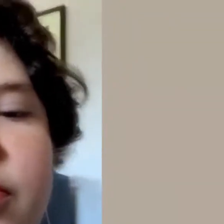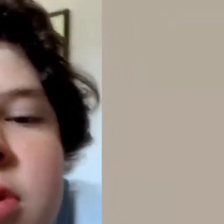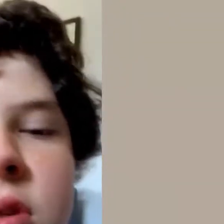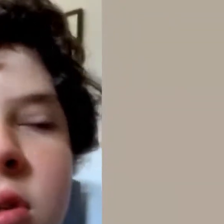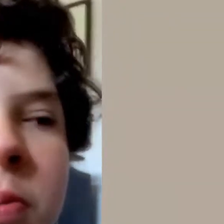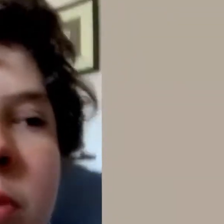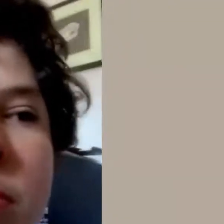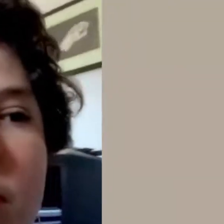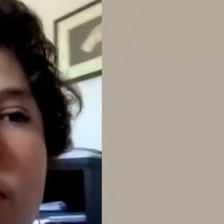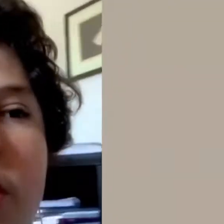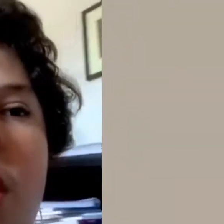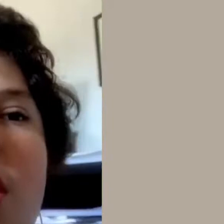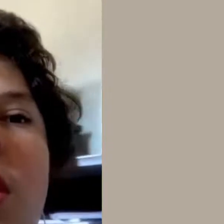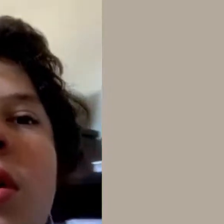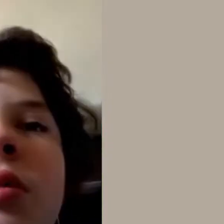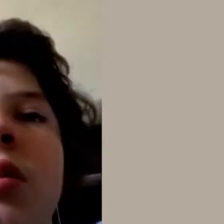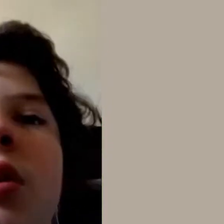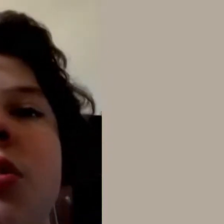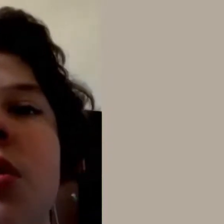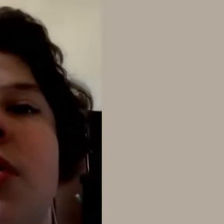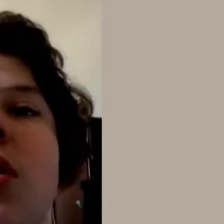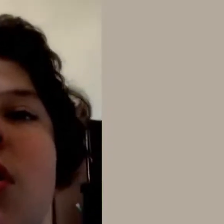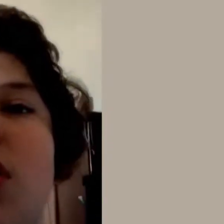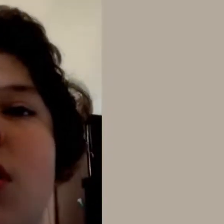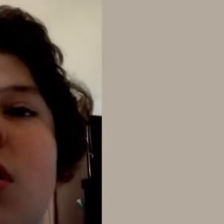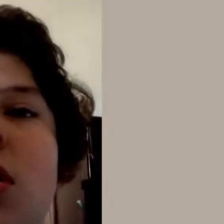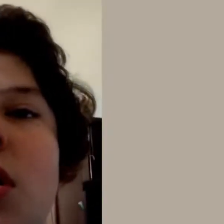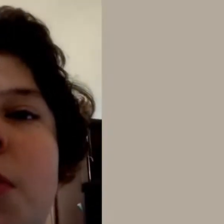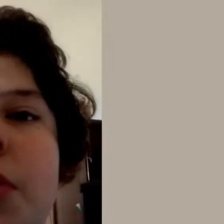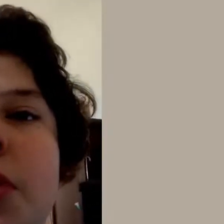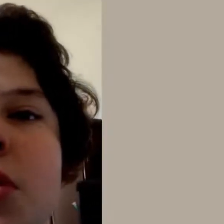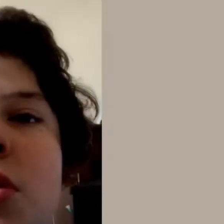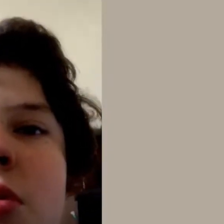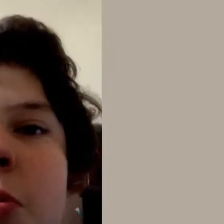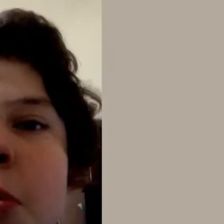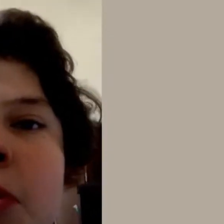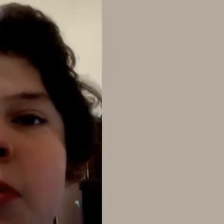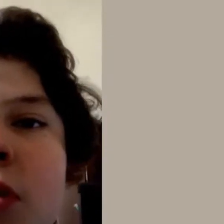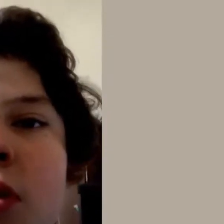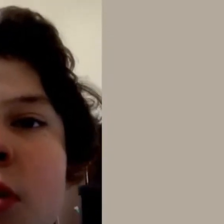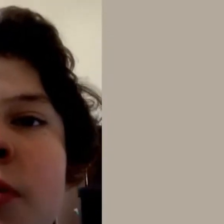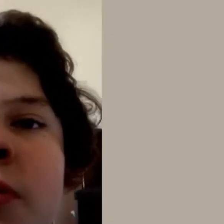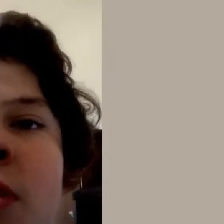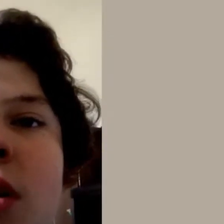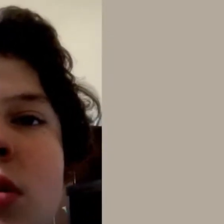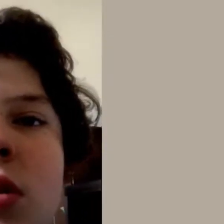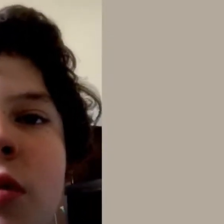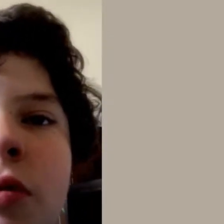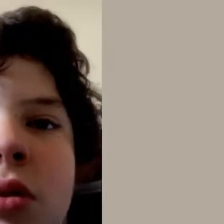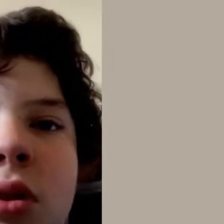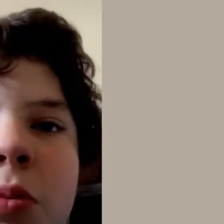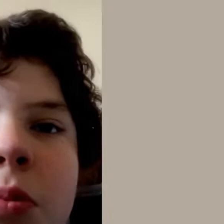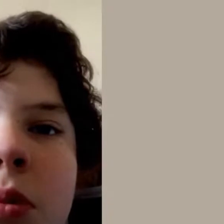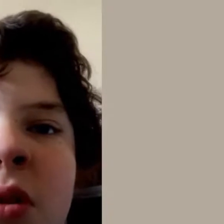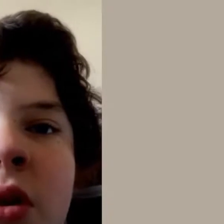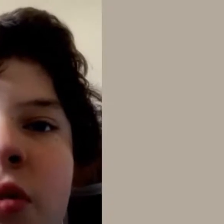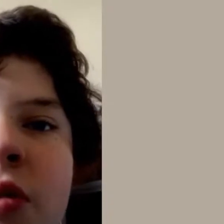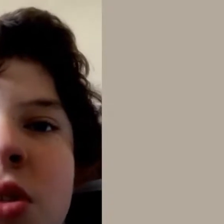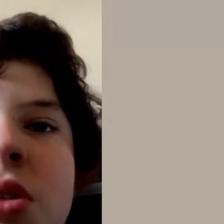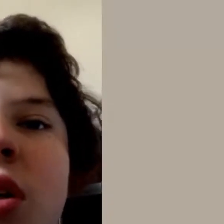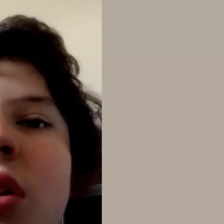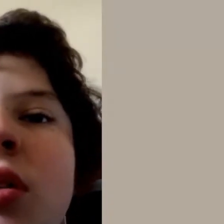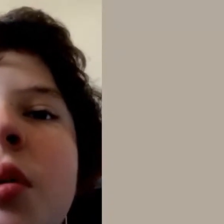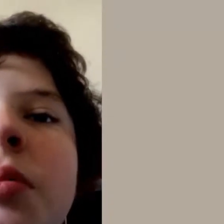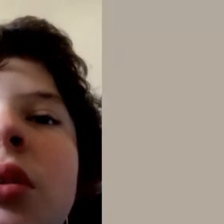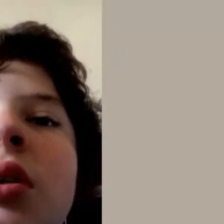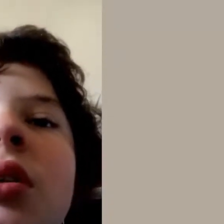Este livro foi escrito por uma mulher que no tarde da vida recria a poetisa sua própria vida. Este livro foi escrito por uma mulher que